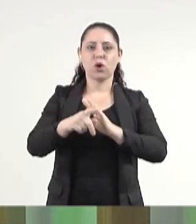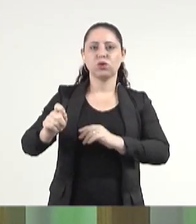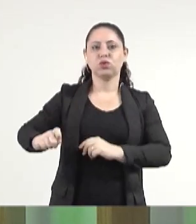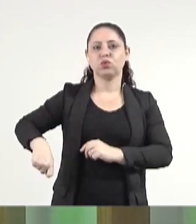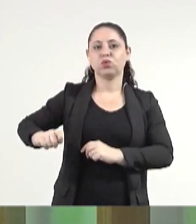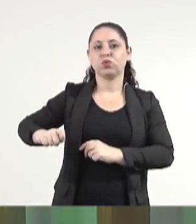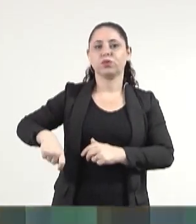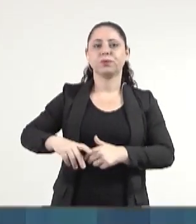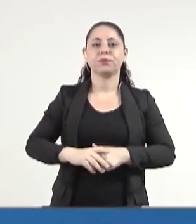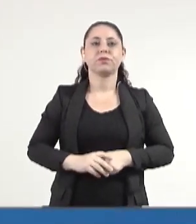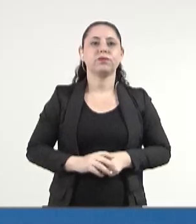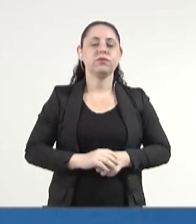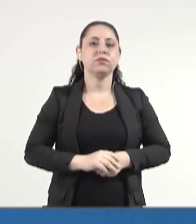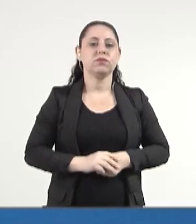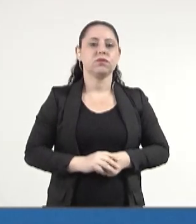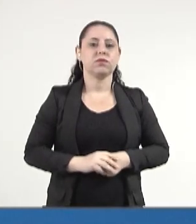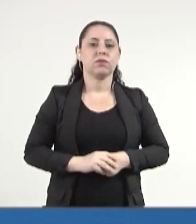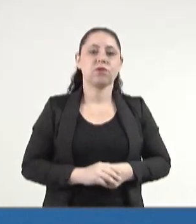Porto Murtinho.